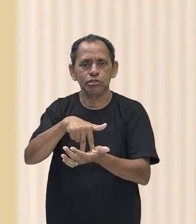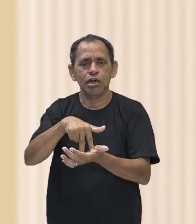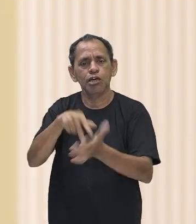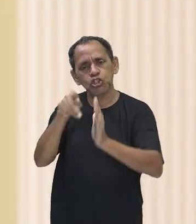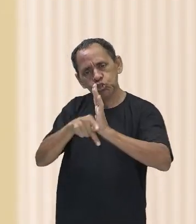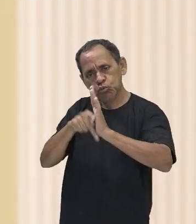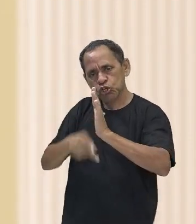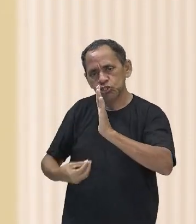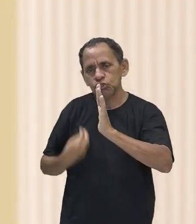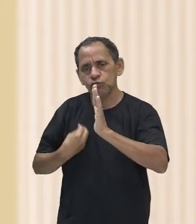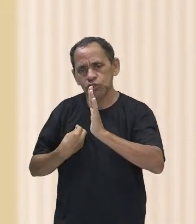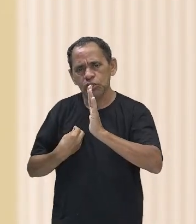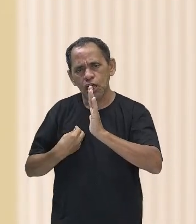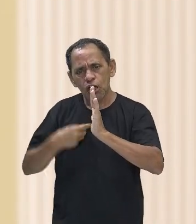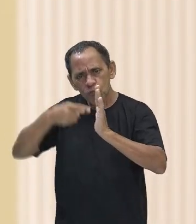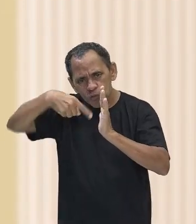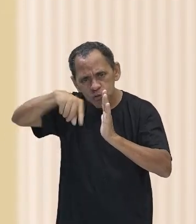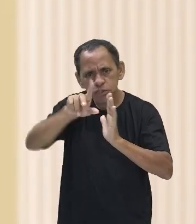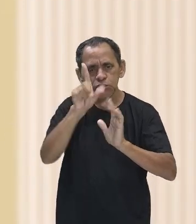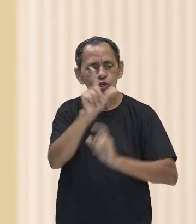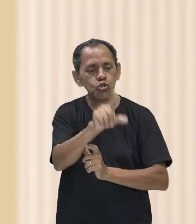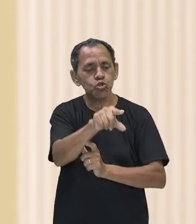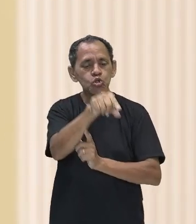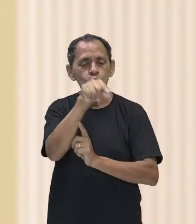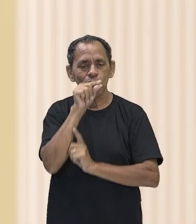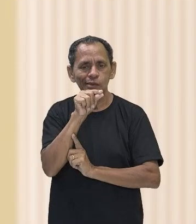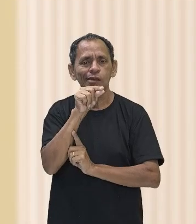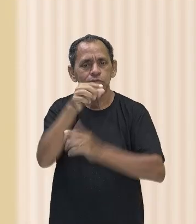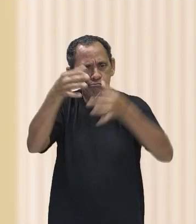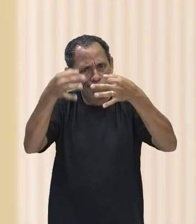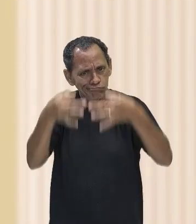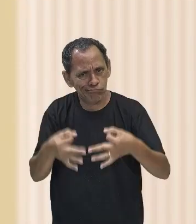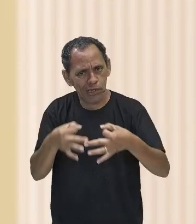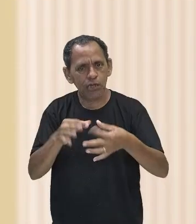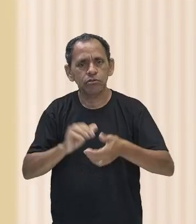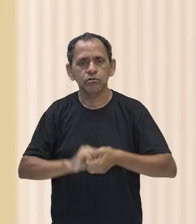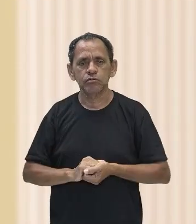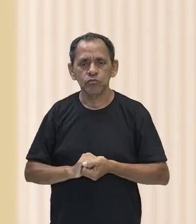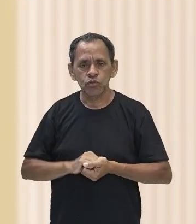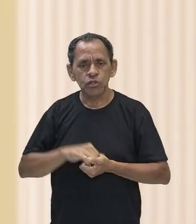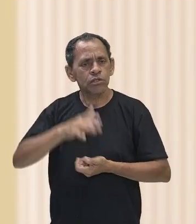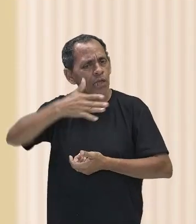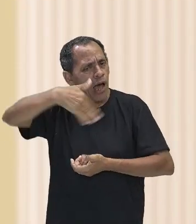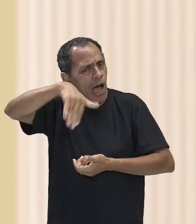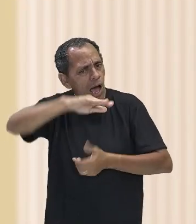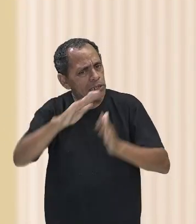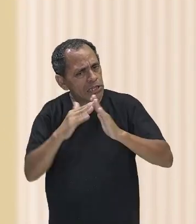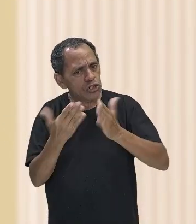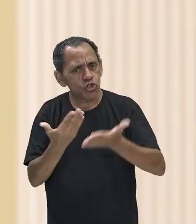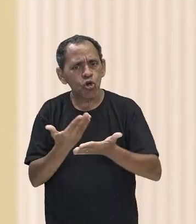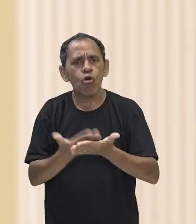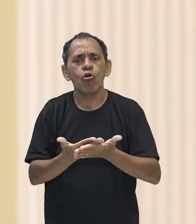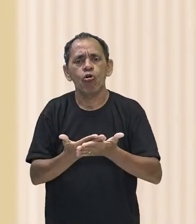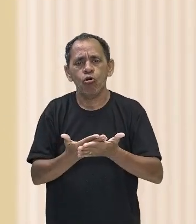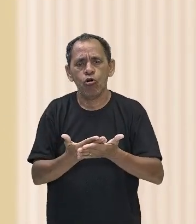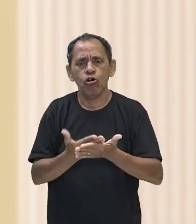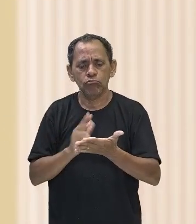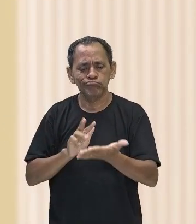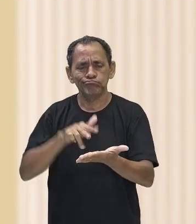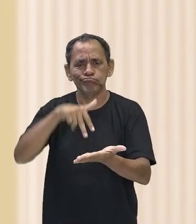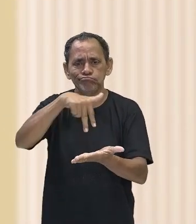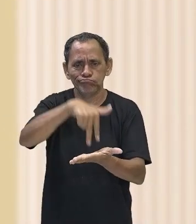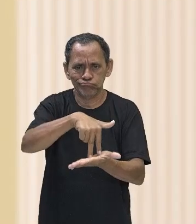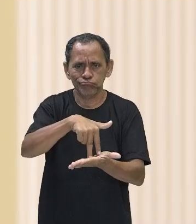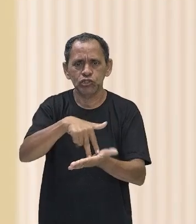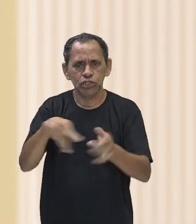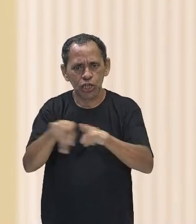Você está fazendo as suas escolhas? Será que aí no seu ambiente escolar você também está sendo protagonista, né,